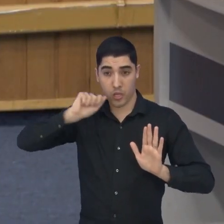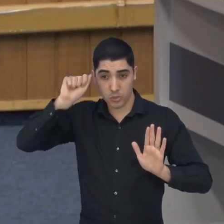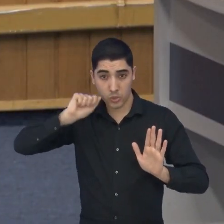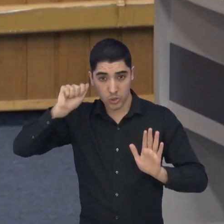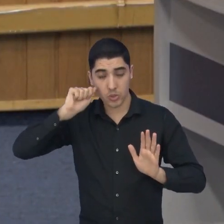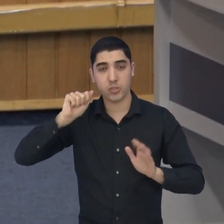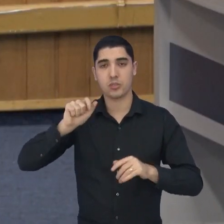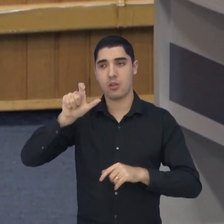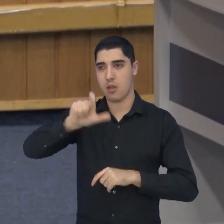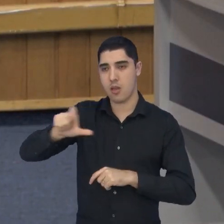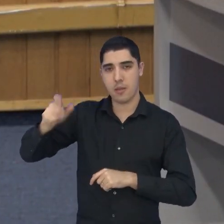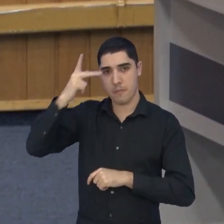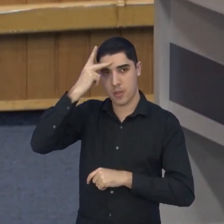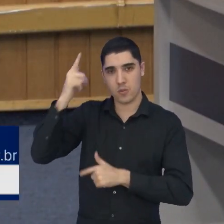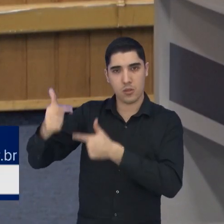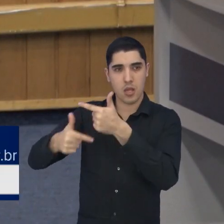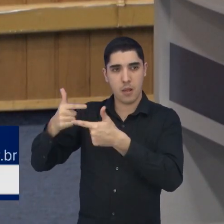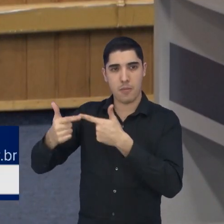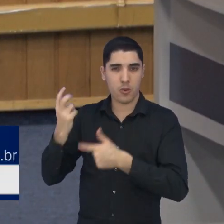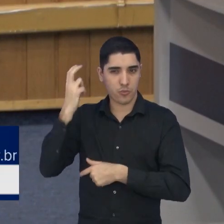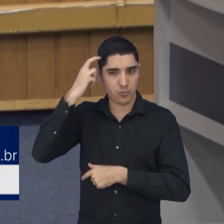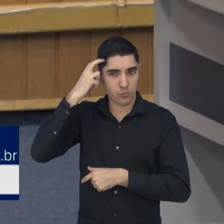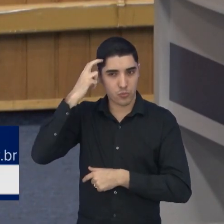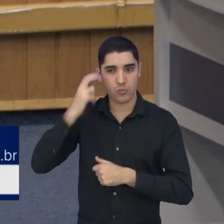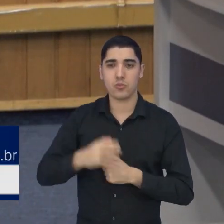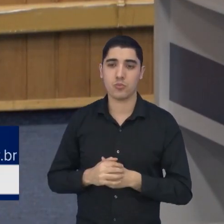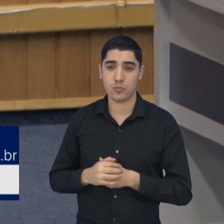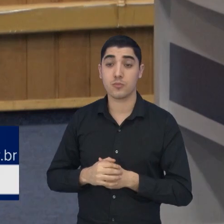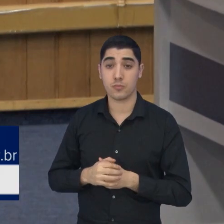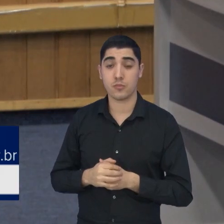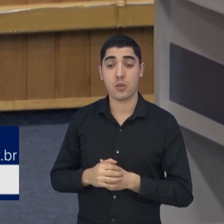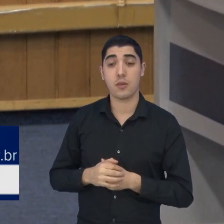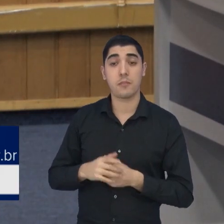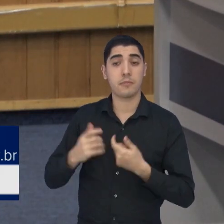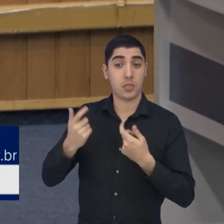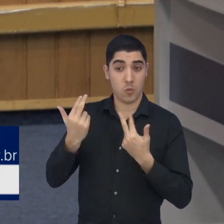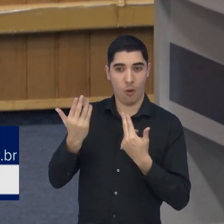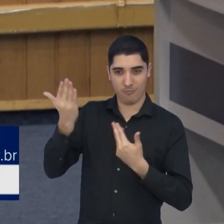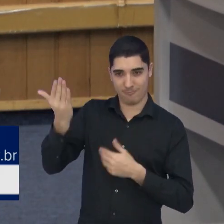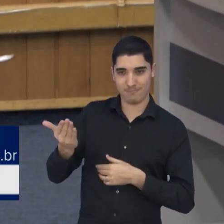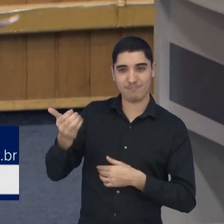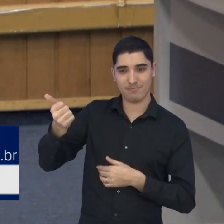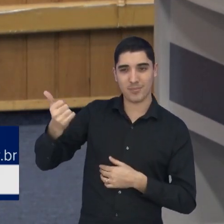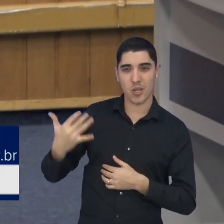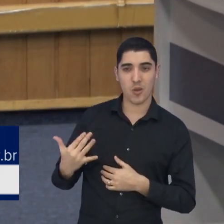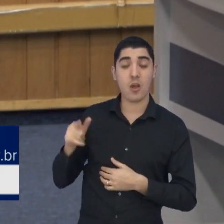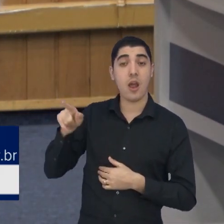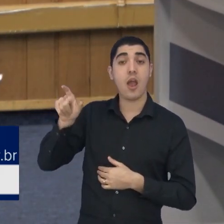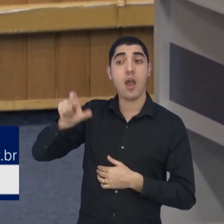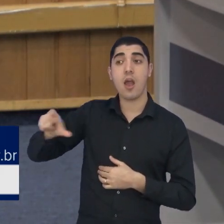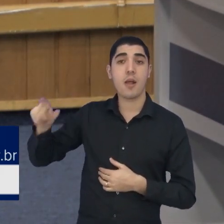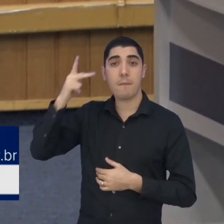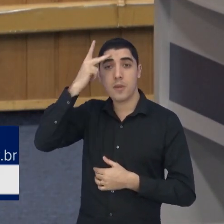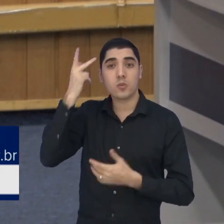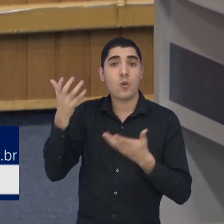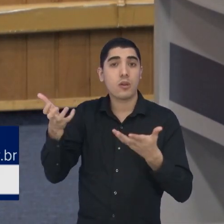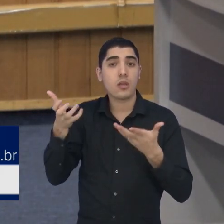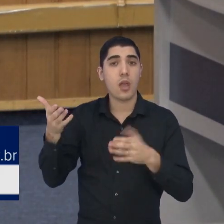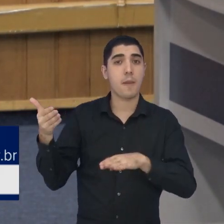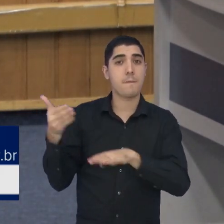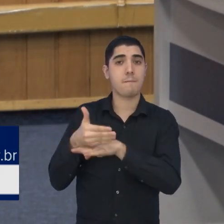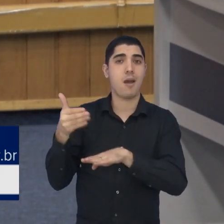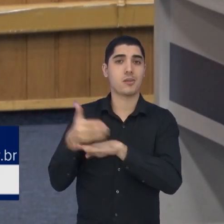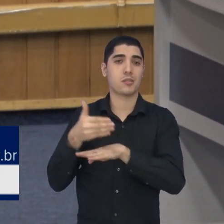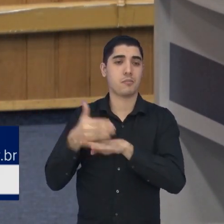pessoal da cultura quer é mais diálogo, conforme Vossa Excelência disse, que é participação